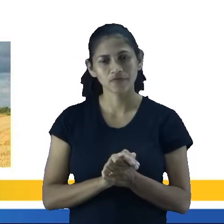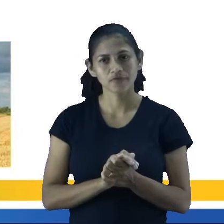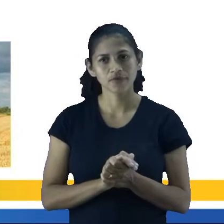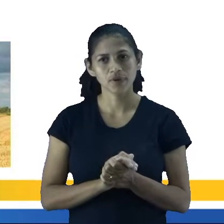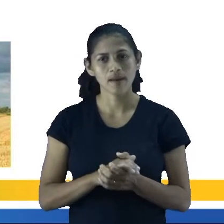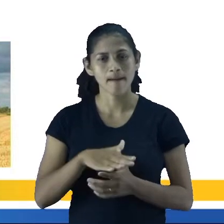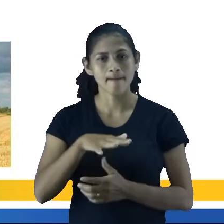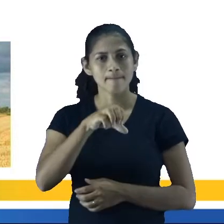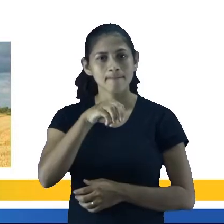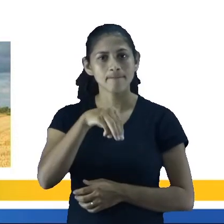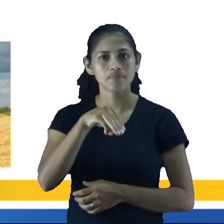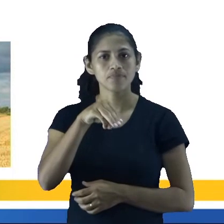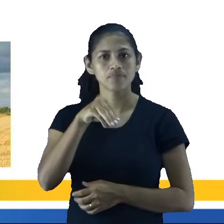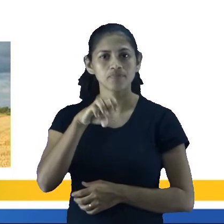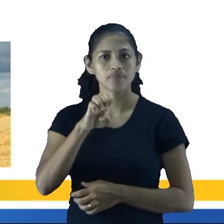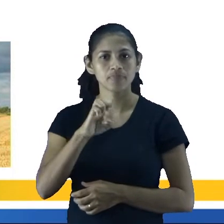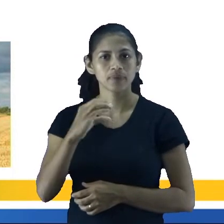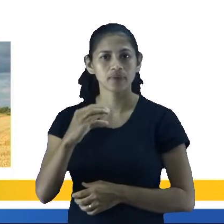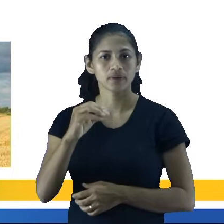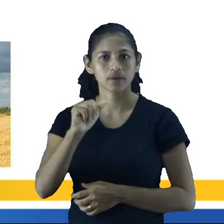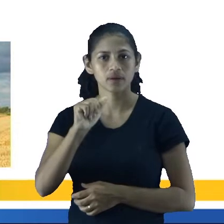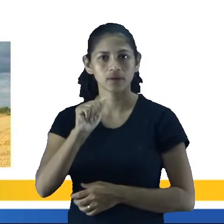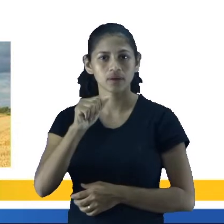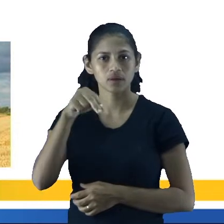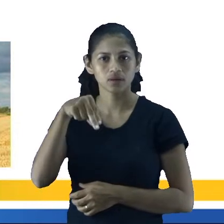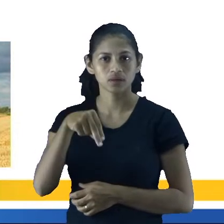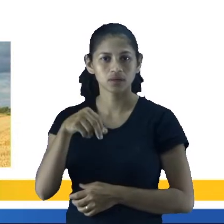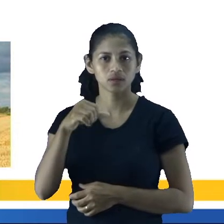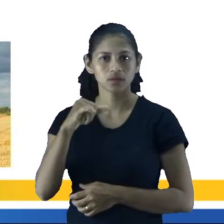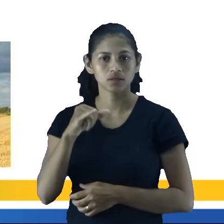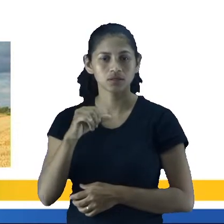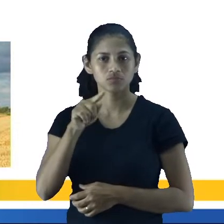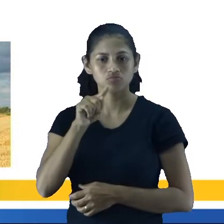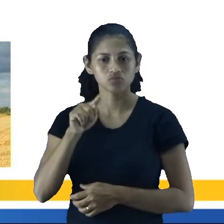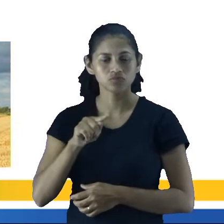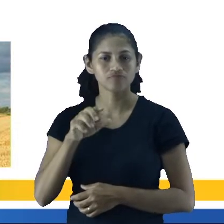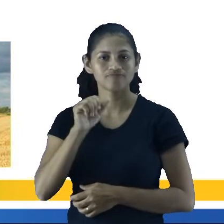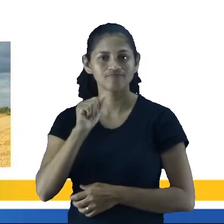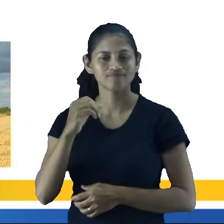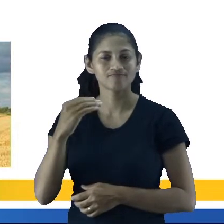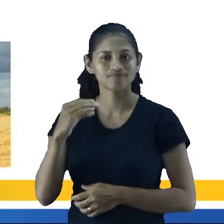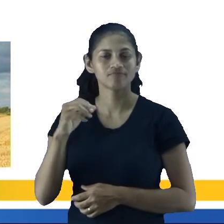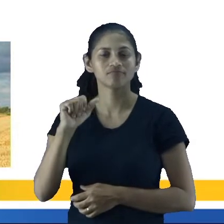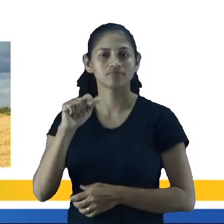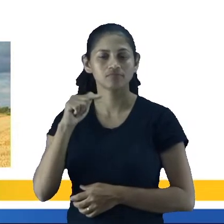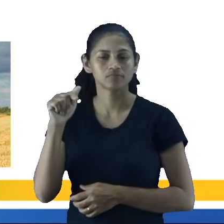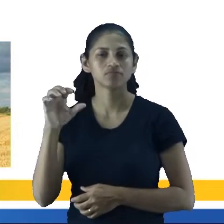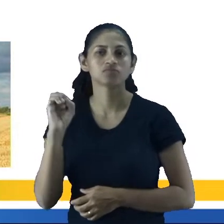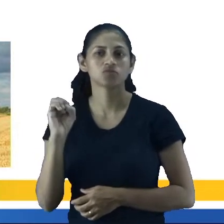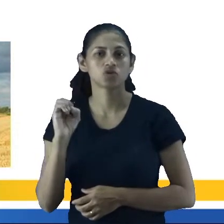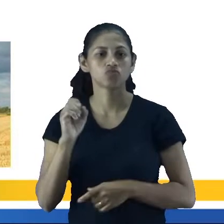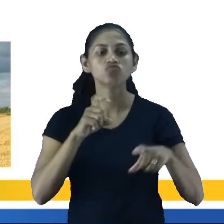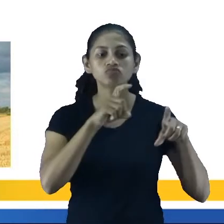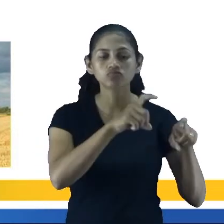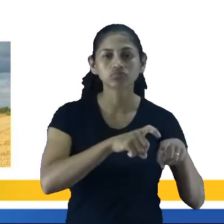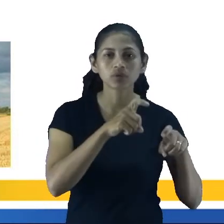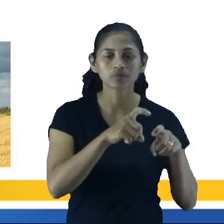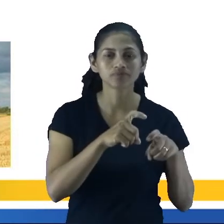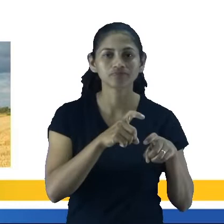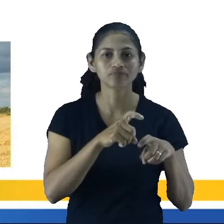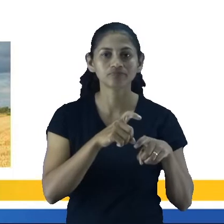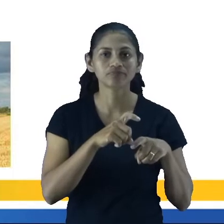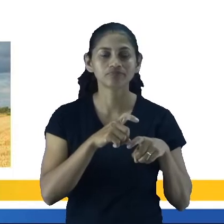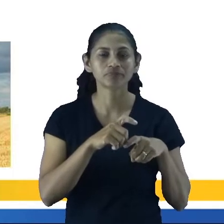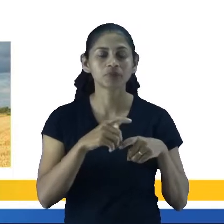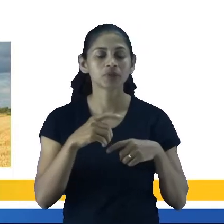campo, pois com a substituição do homem pela máquina no meio rural, as pessoas não tinham outra opção senão morar nas